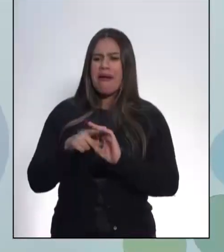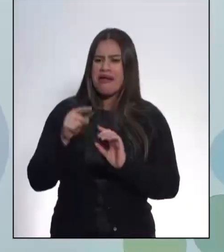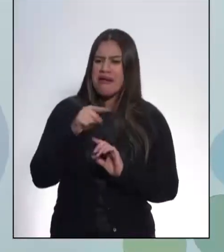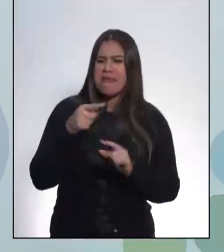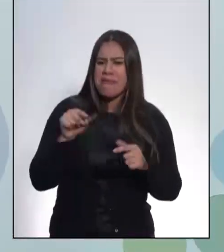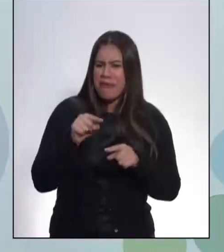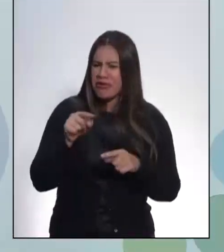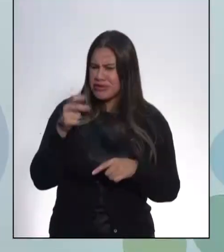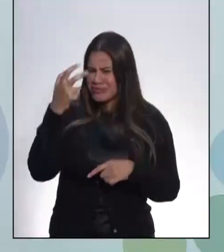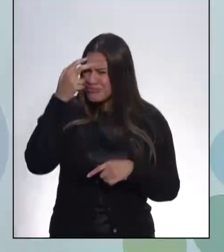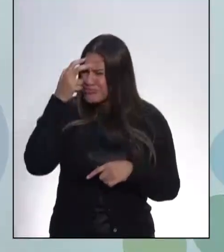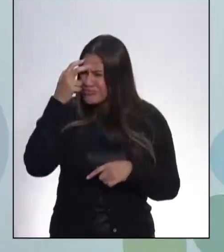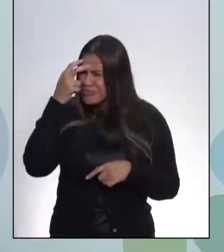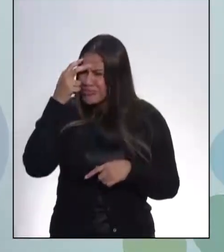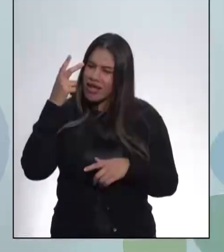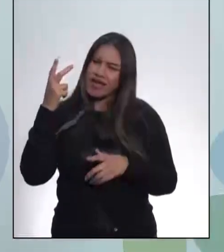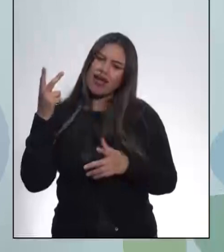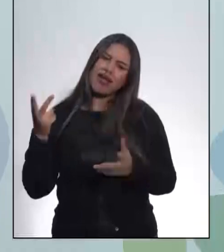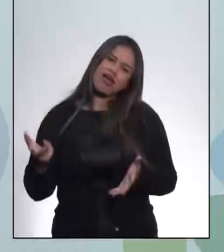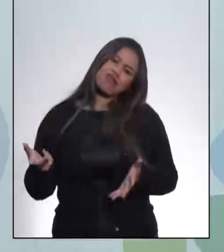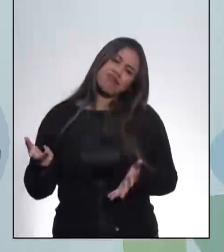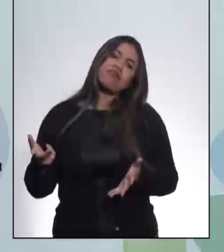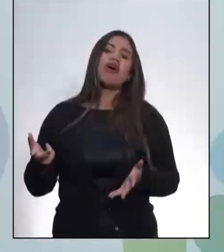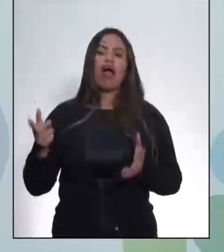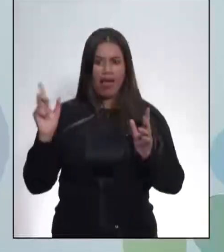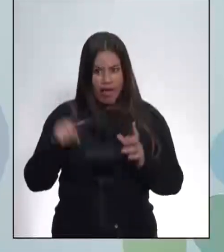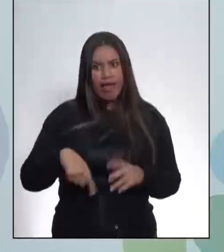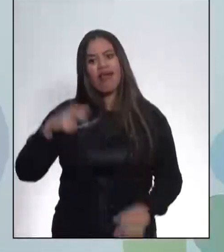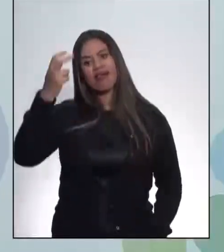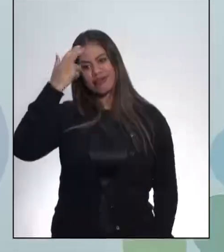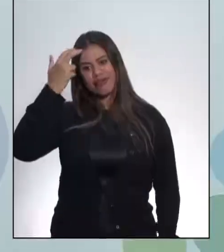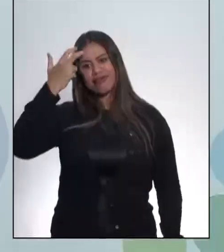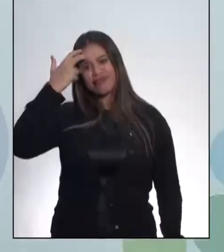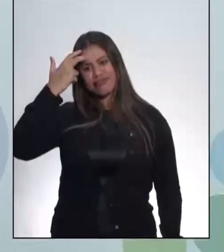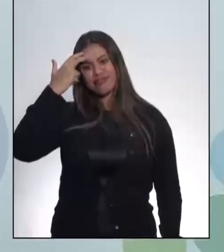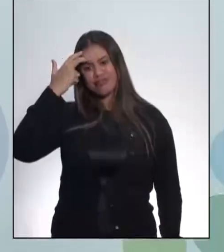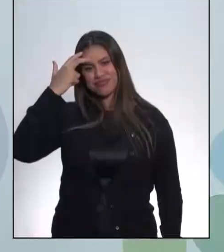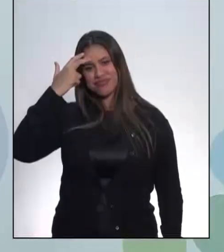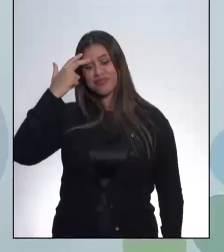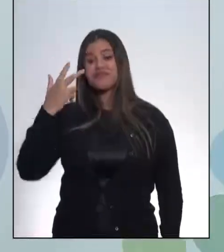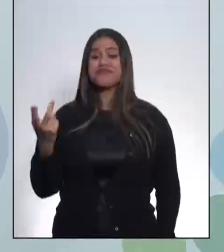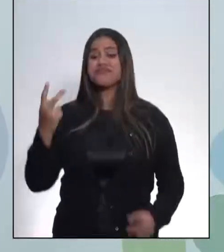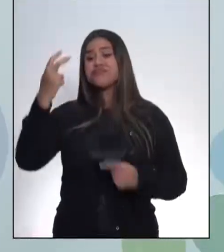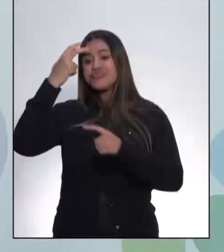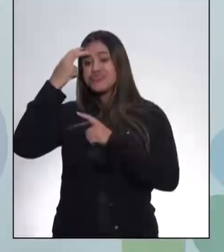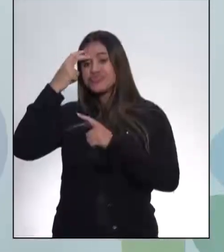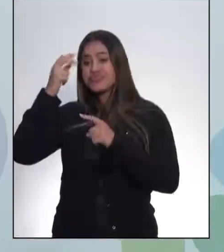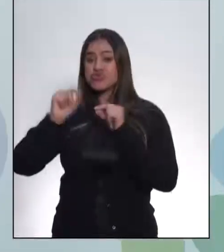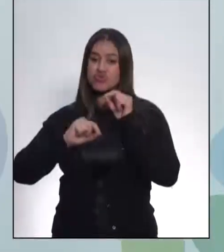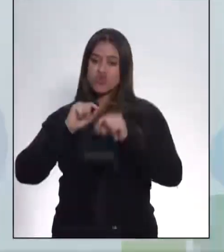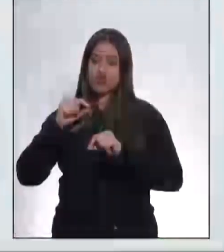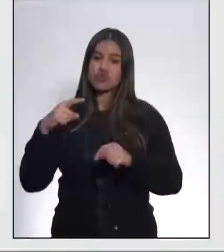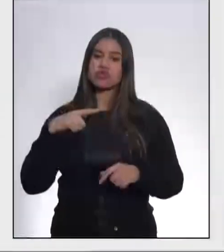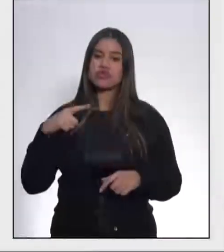Opa. Não é a cultura erudita, mas é cultura. E aí, vamos falar um pouquinho de cultura? Existe patrimônio tangível e